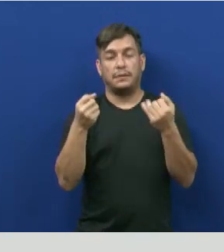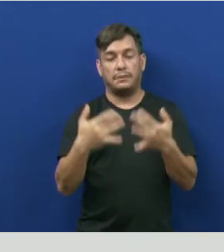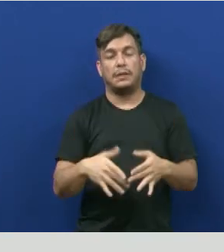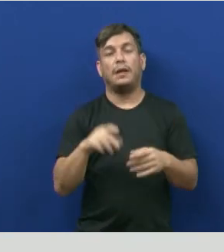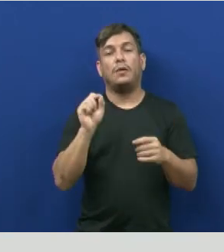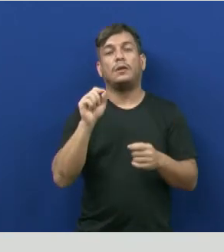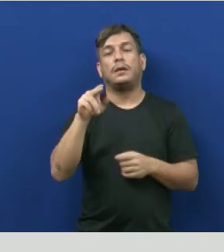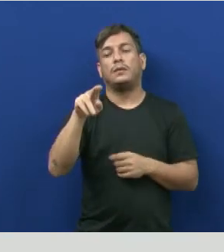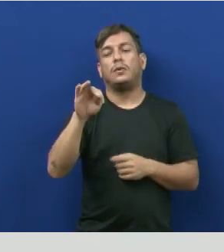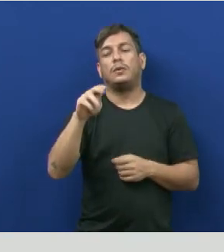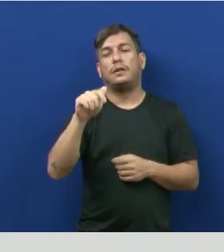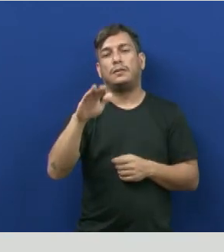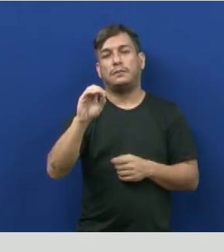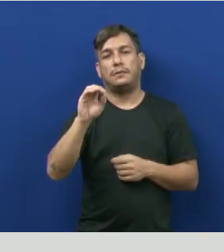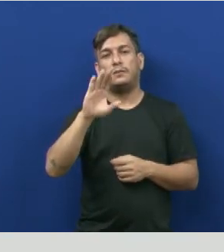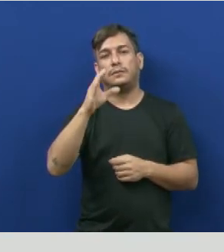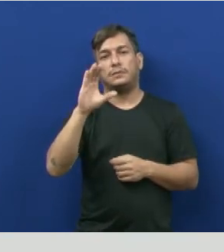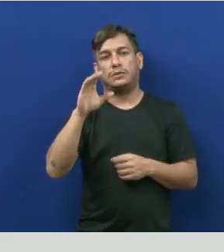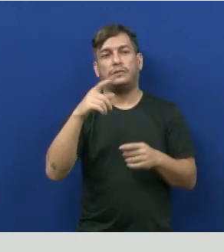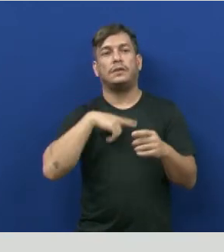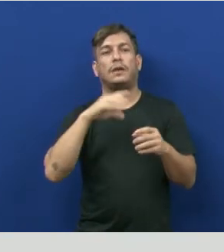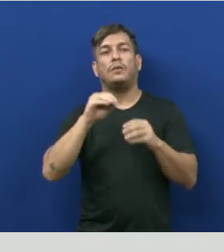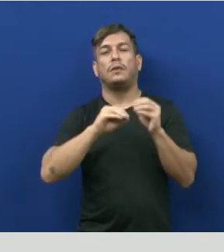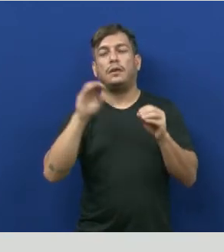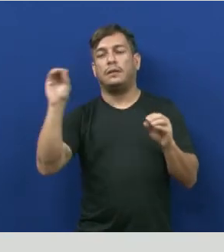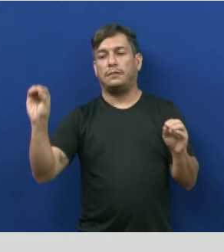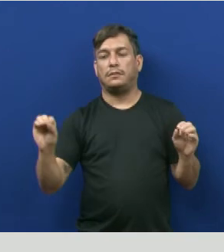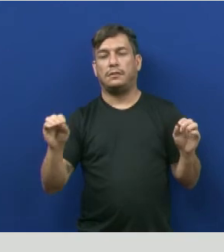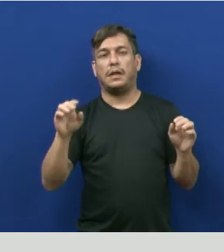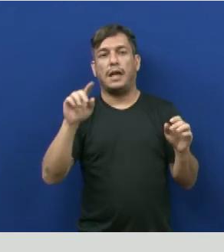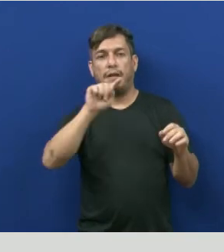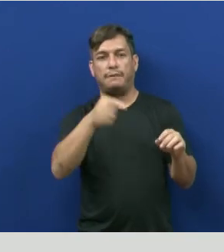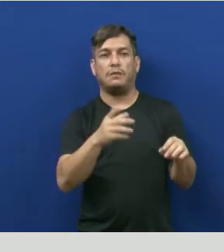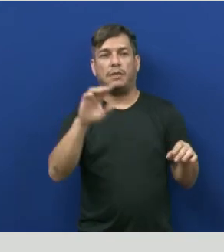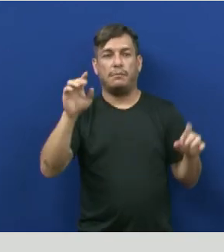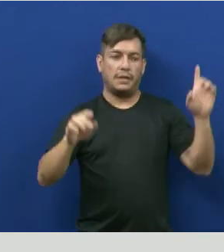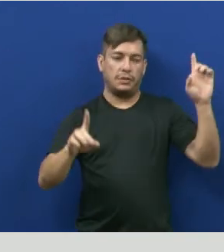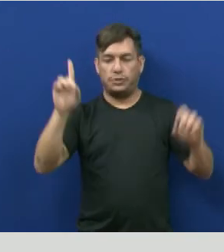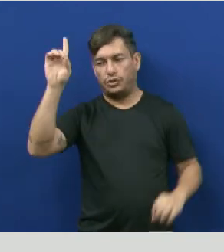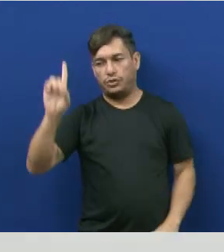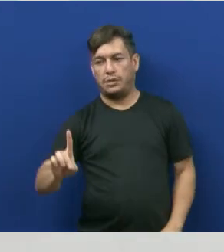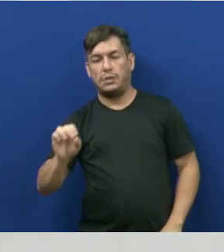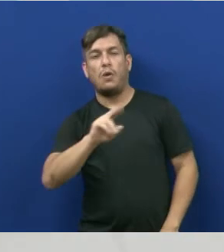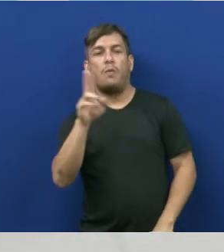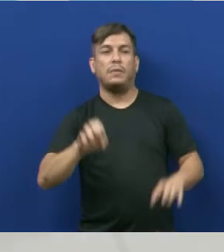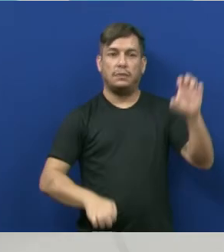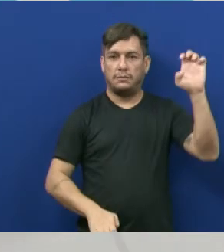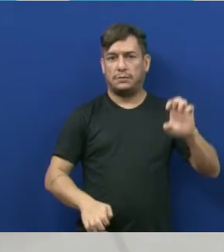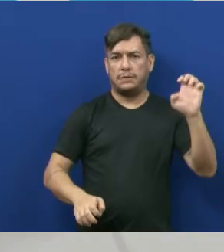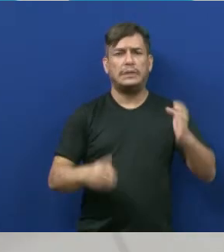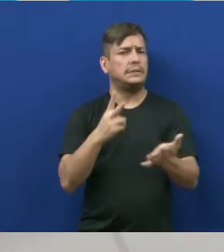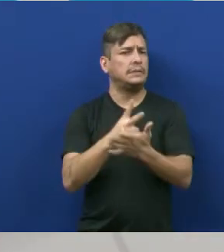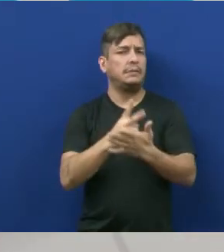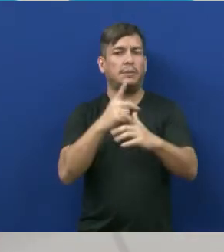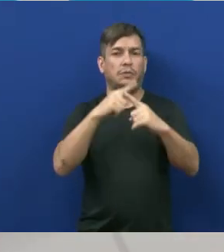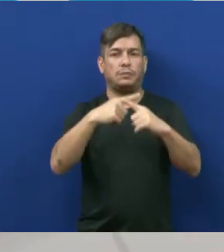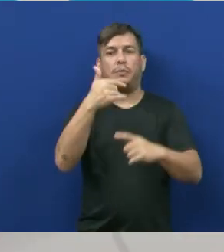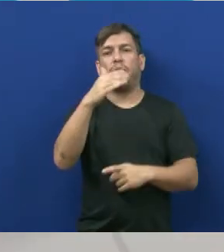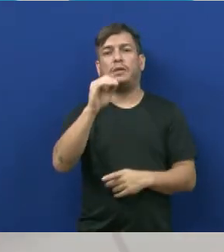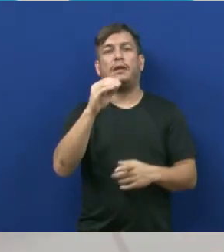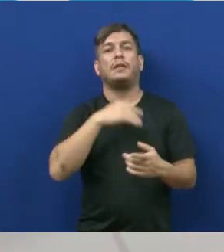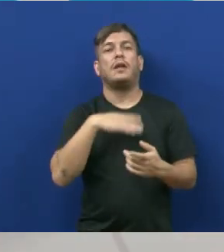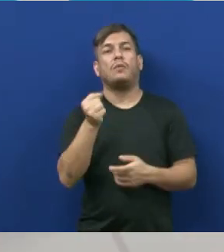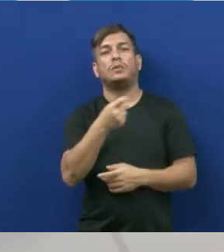notação científica é transportar a sua vírgula para a direita ou para a esquerda. Sempre multiplico por 10 e a quantidade de